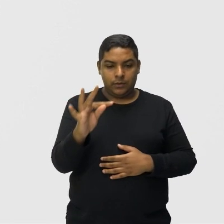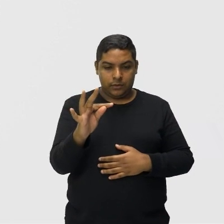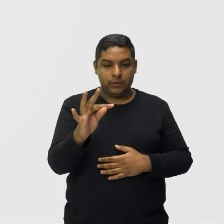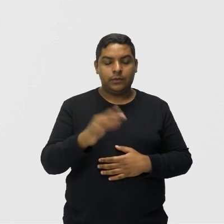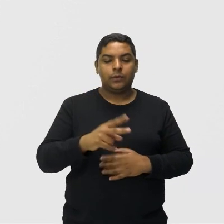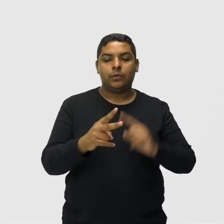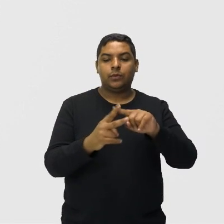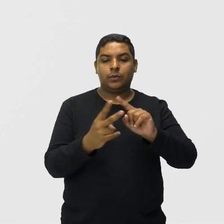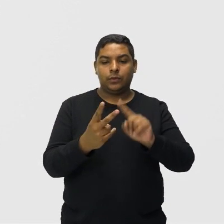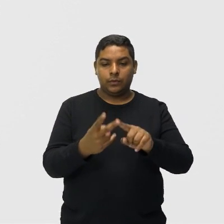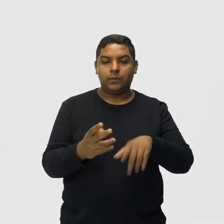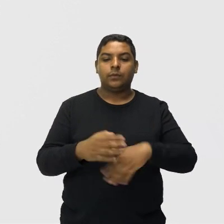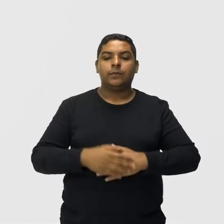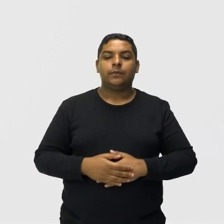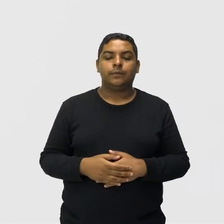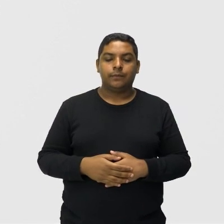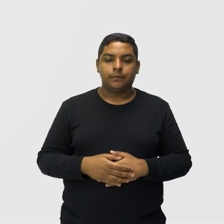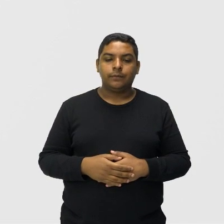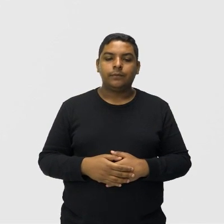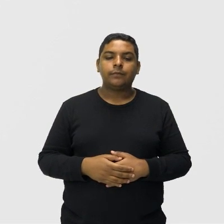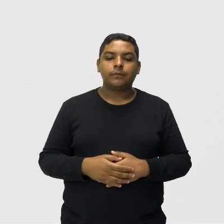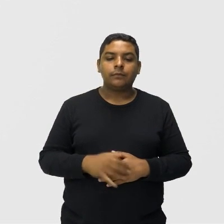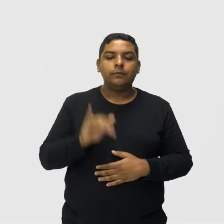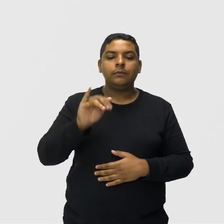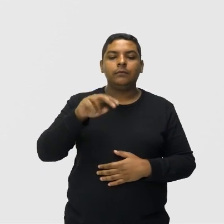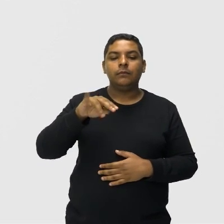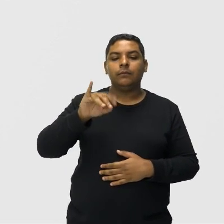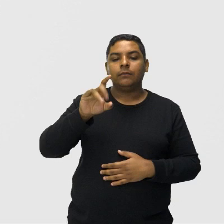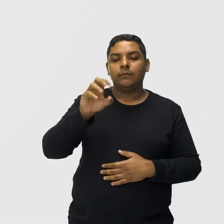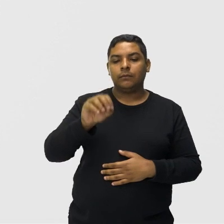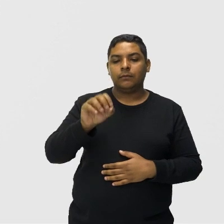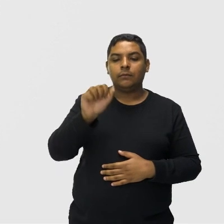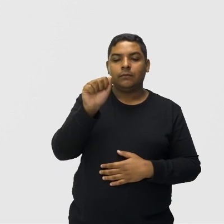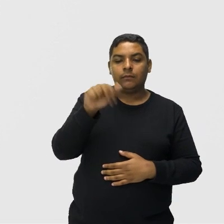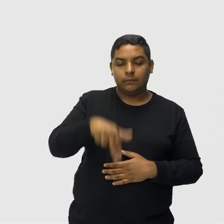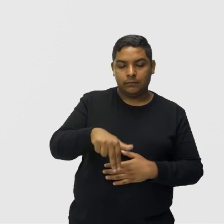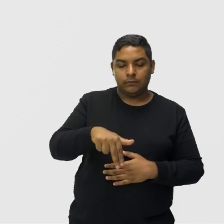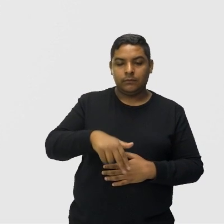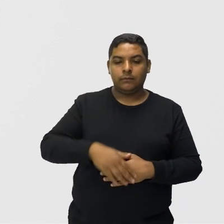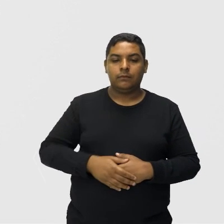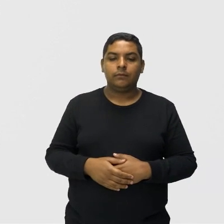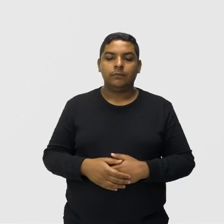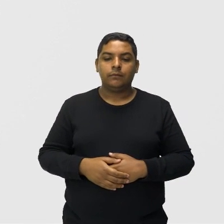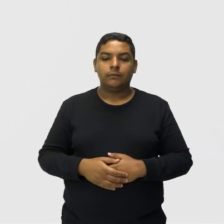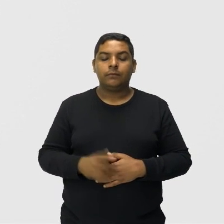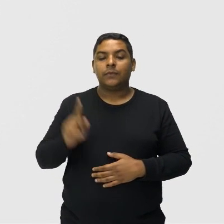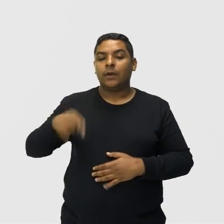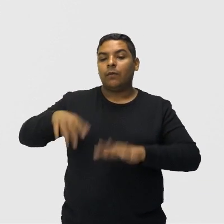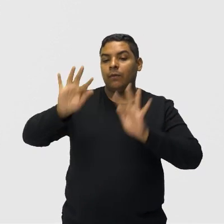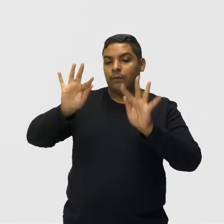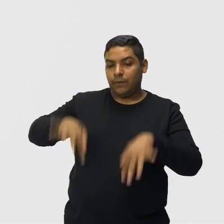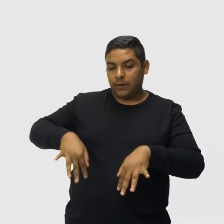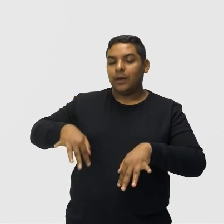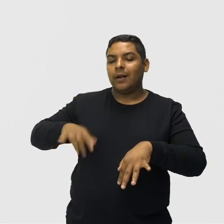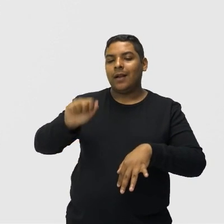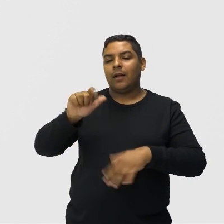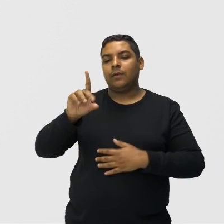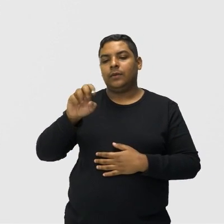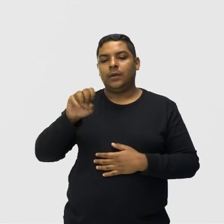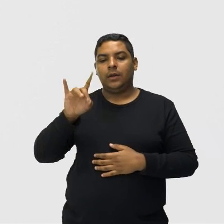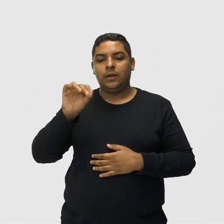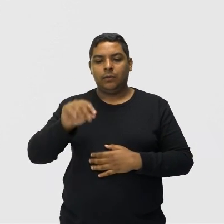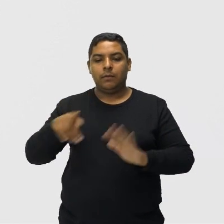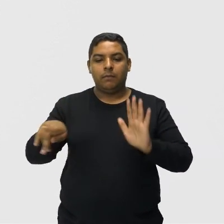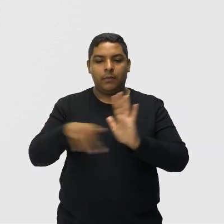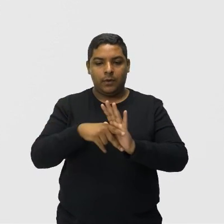Somente ligações simples entre carbonos, aí é o infixo, e a gente vai utilizar o -an. E a terminação, como se trata de um aldeído,